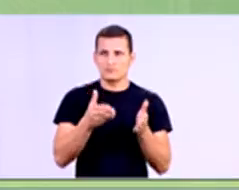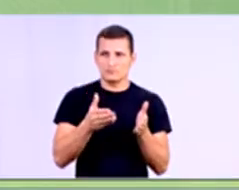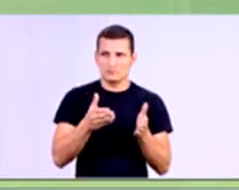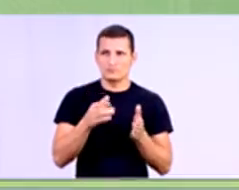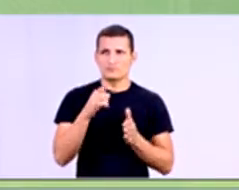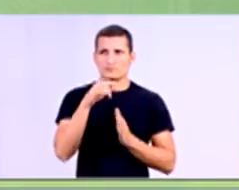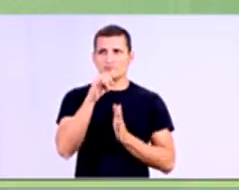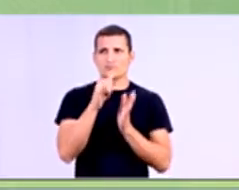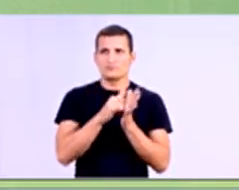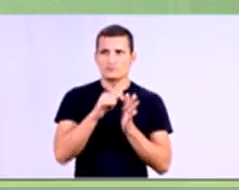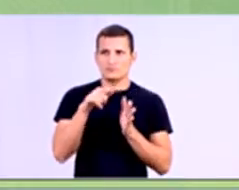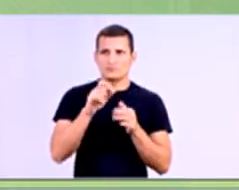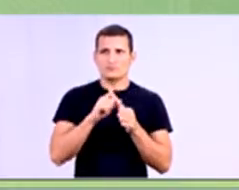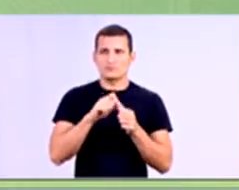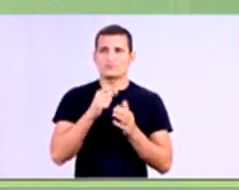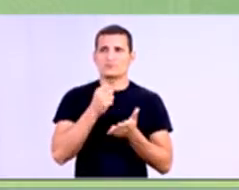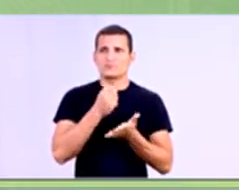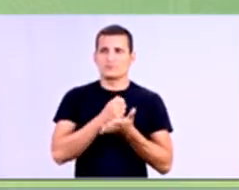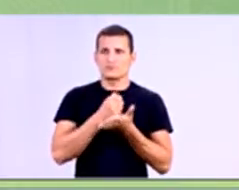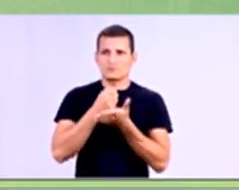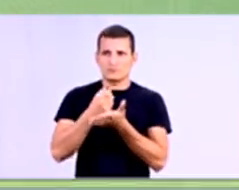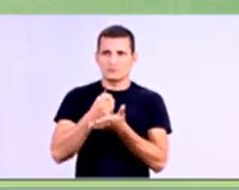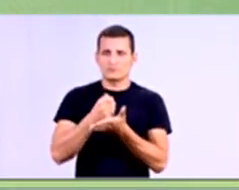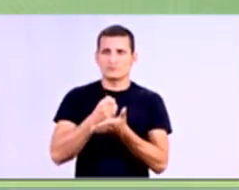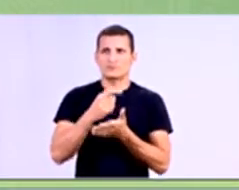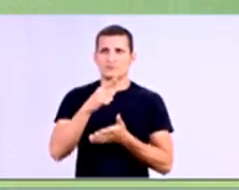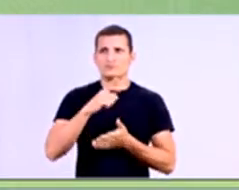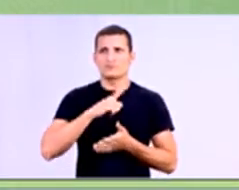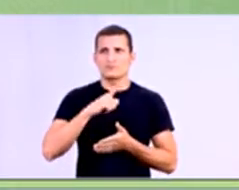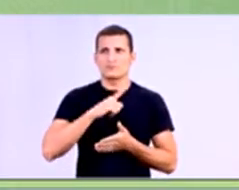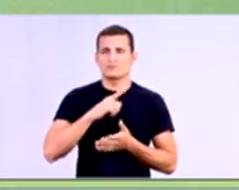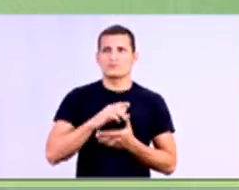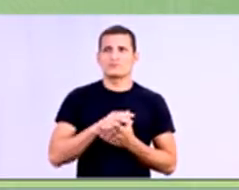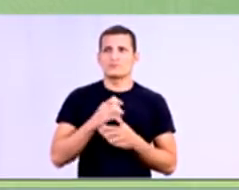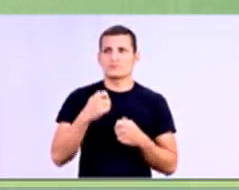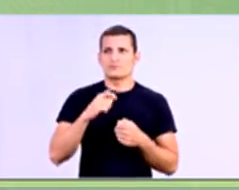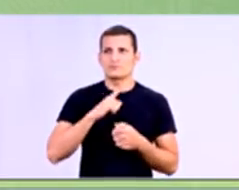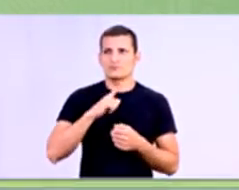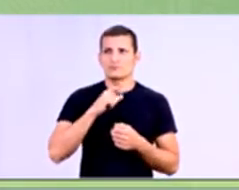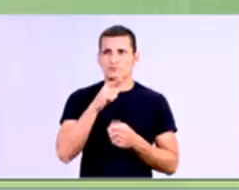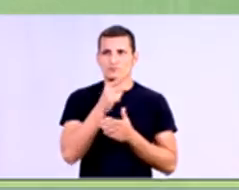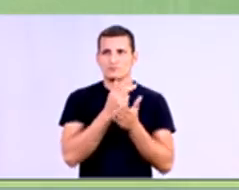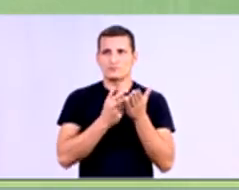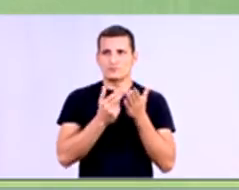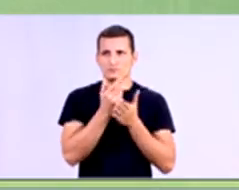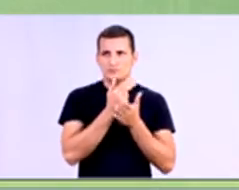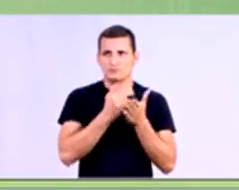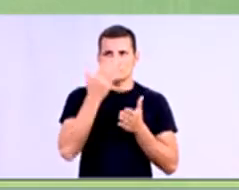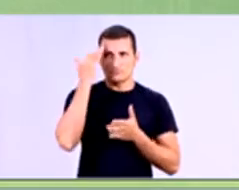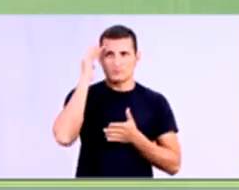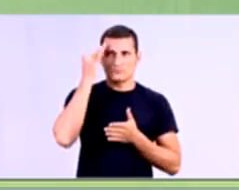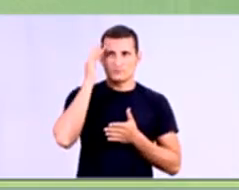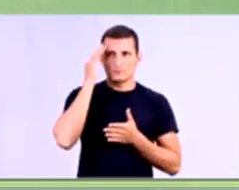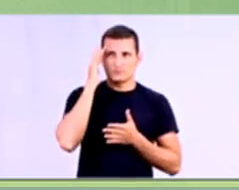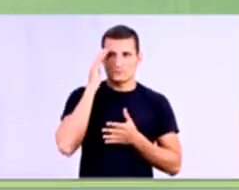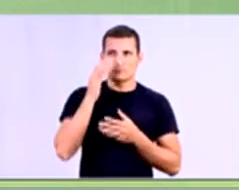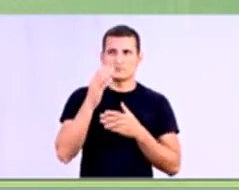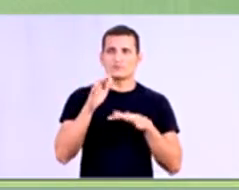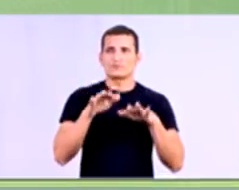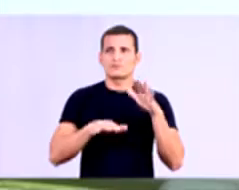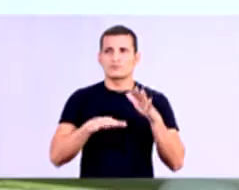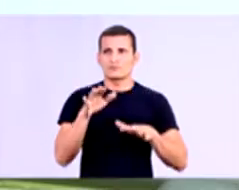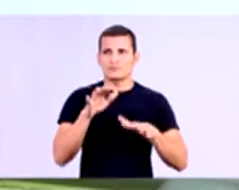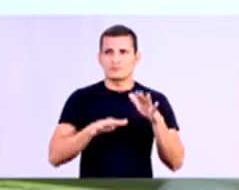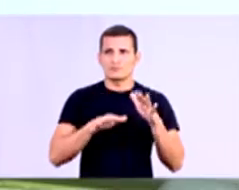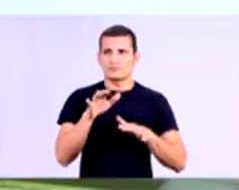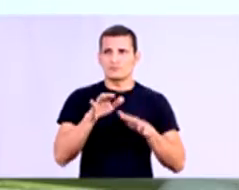essa instalação é feita pelo suporte, ele tem que ter esse diagrama para entender as